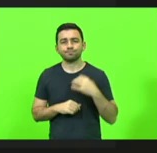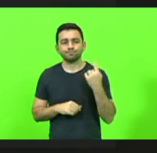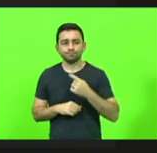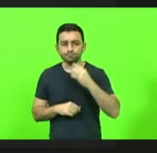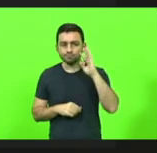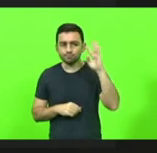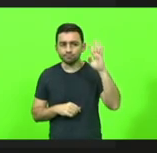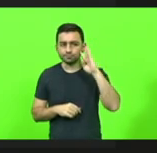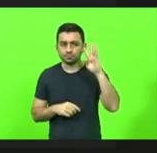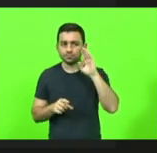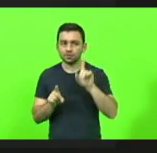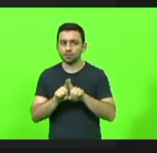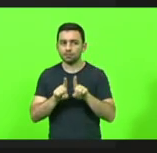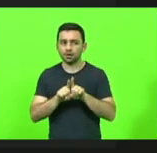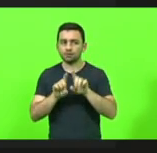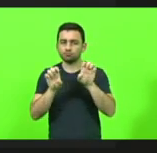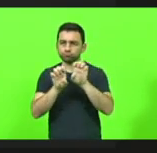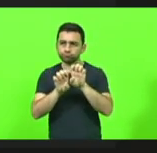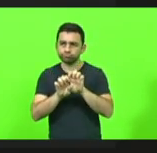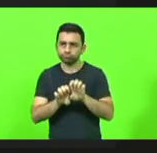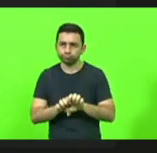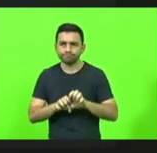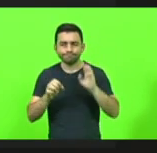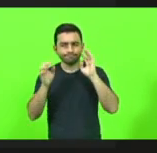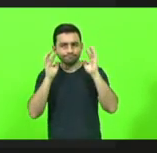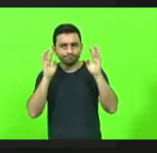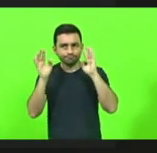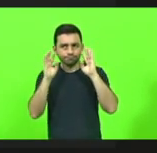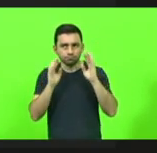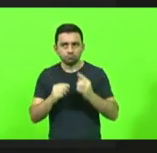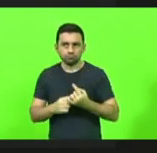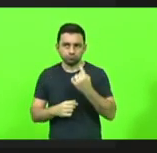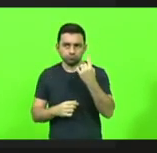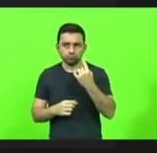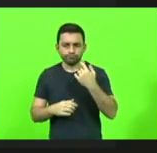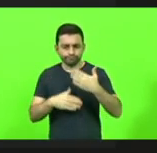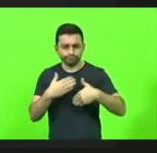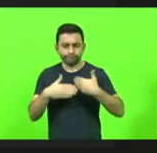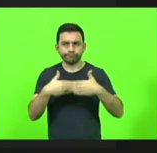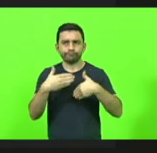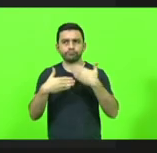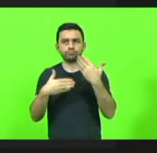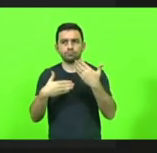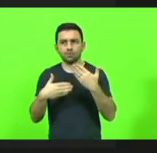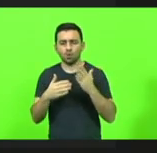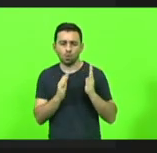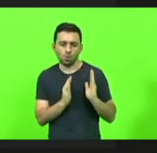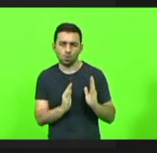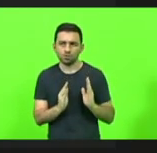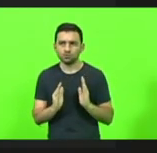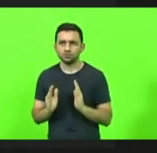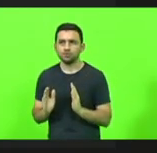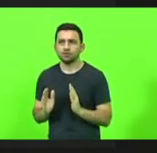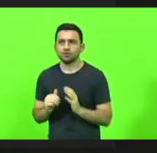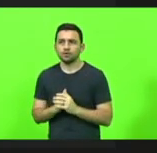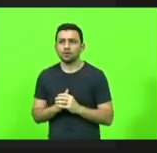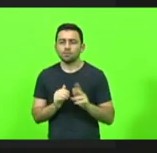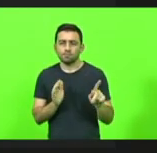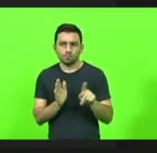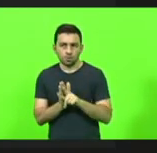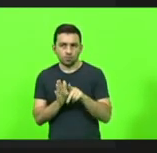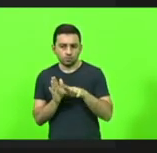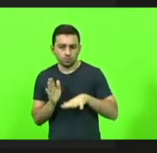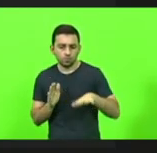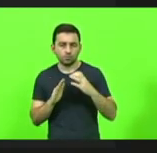conseguíssemos estruturar isso dentro de um pensamento já avançado, dentro de organização das